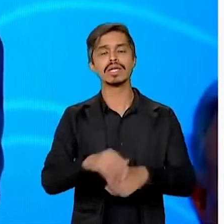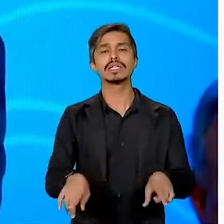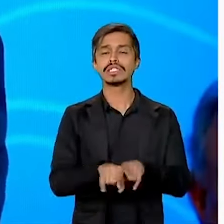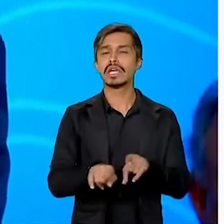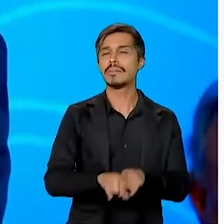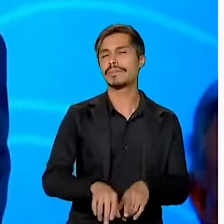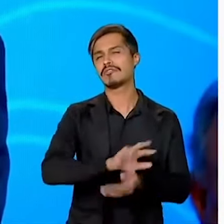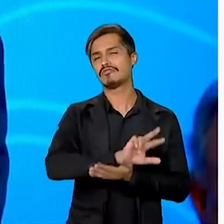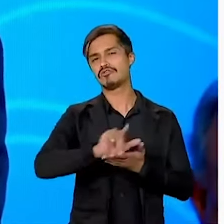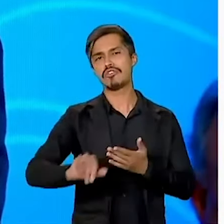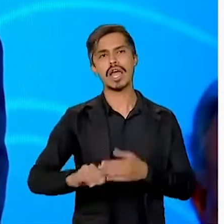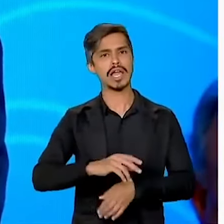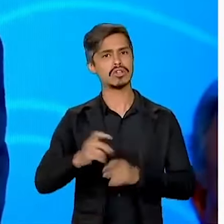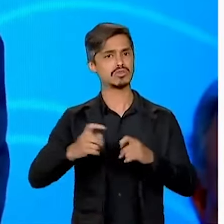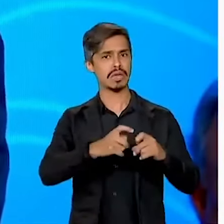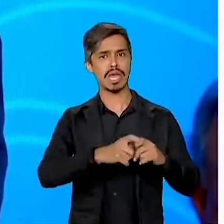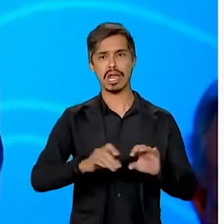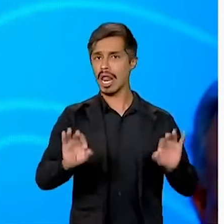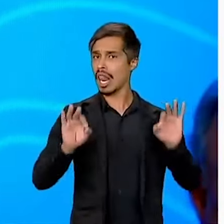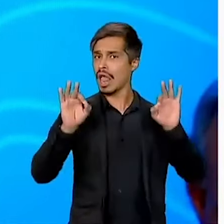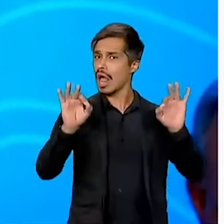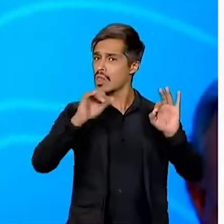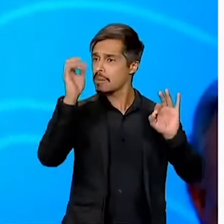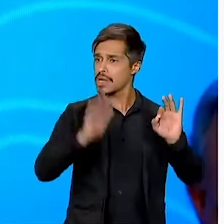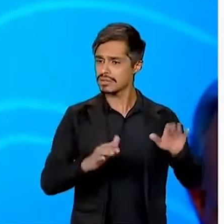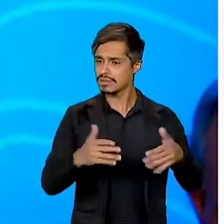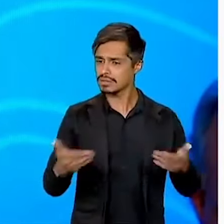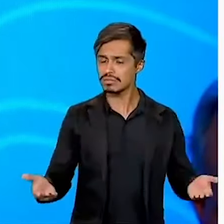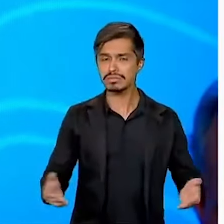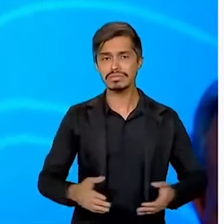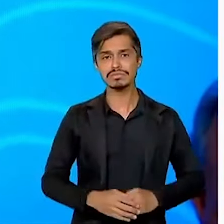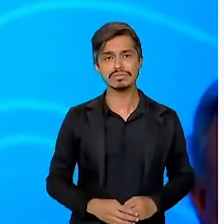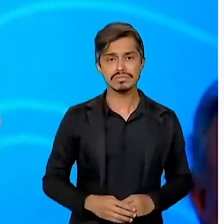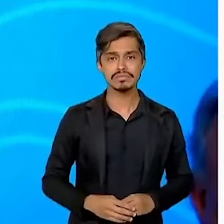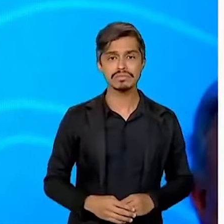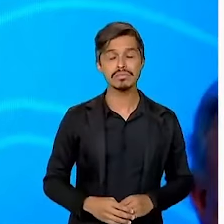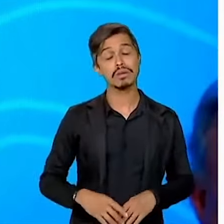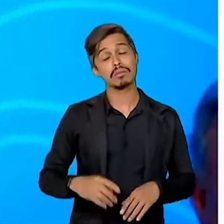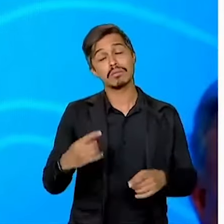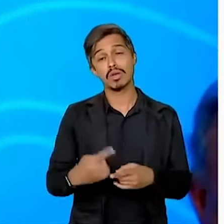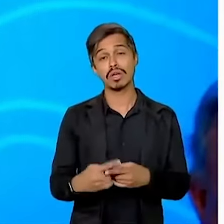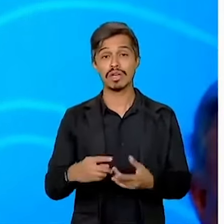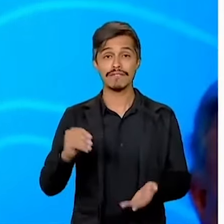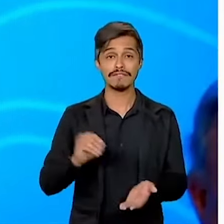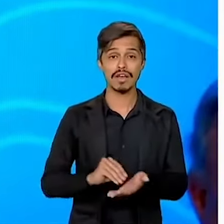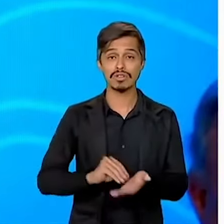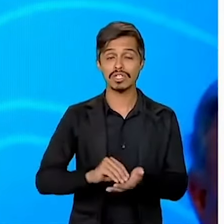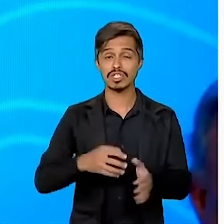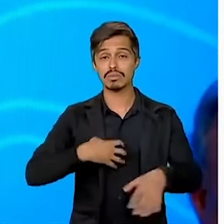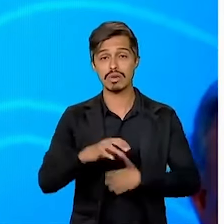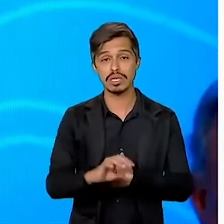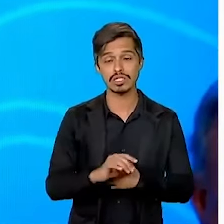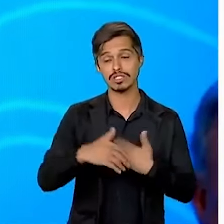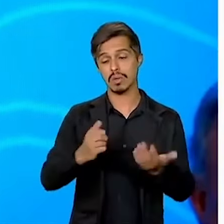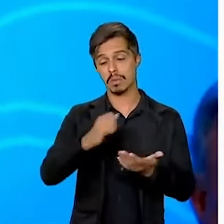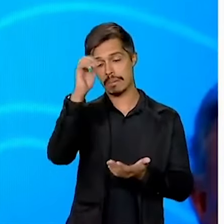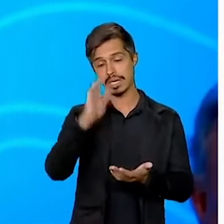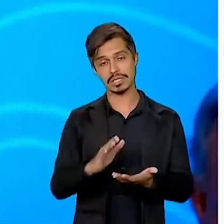tantos médicos extraordinários no Brasil. Ou seja, então, por falta de sensibilidade, esse